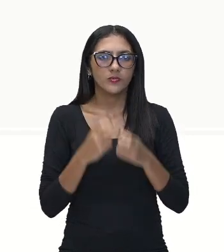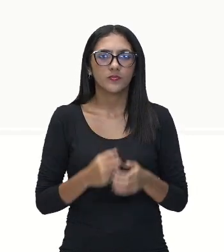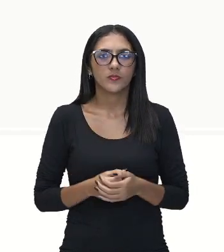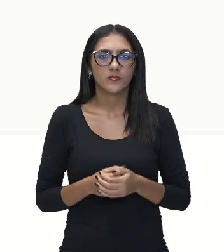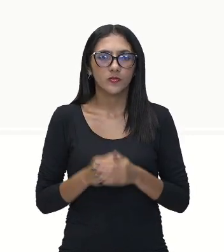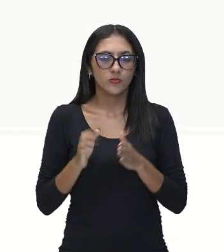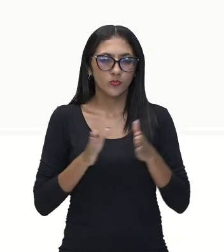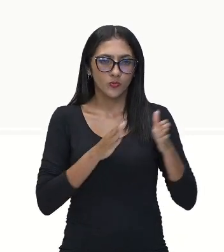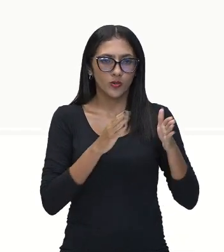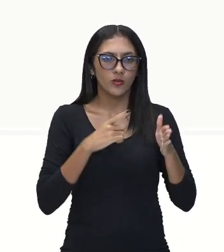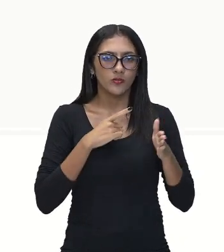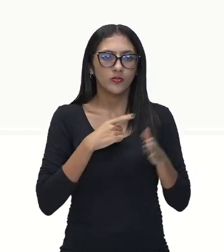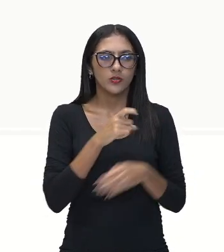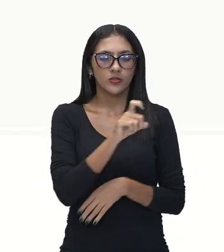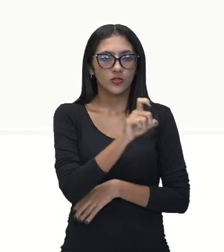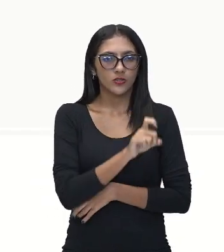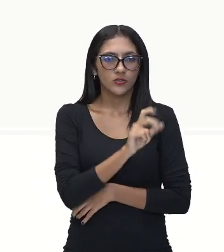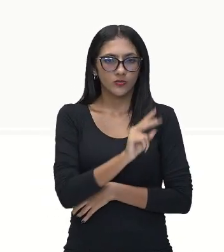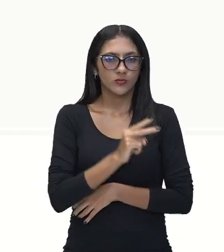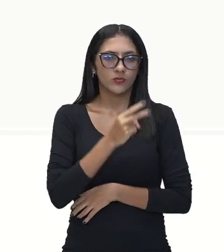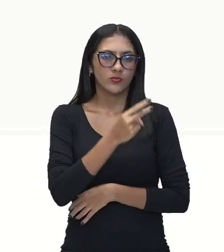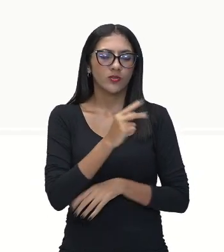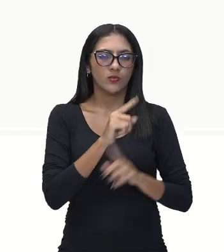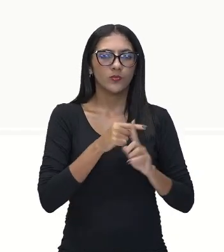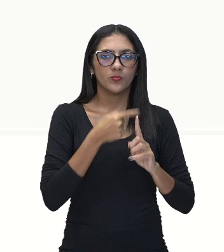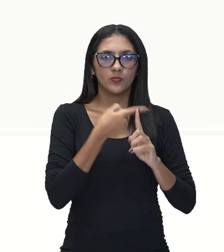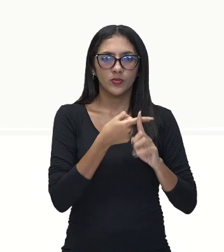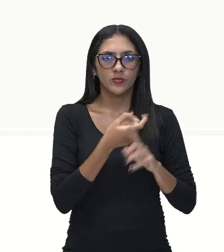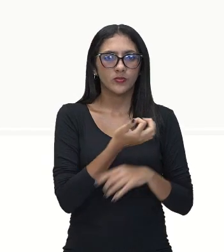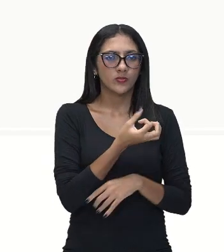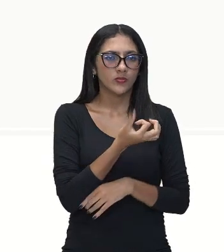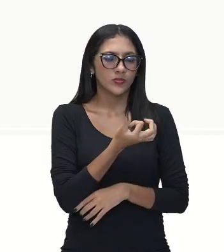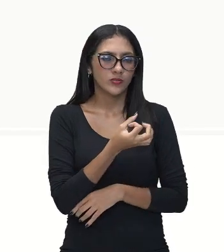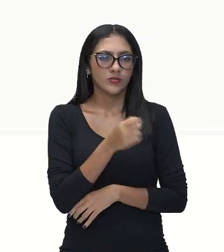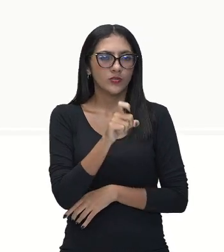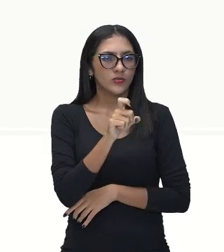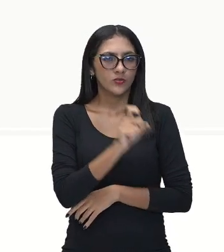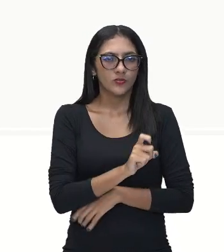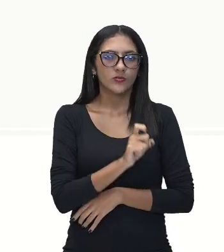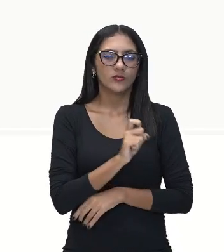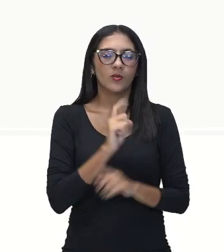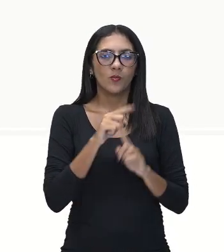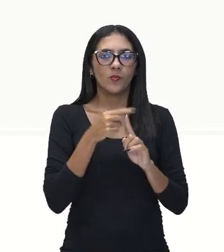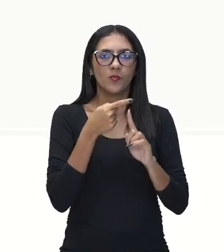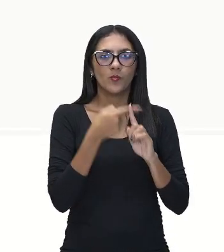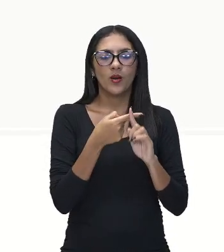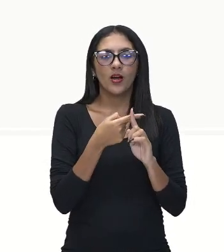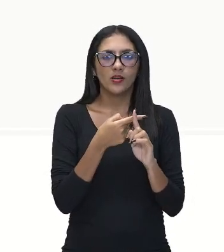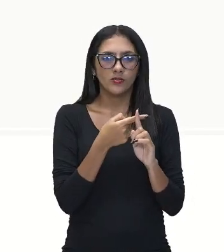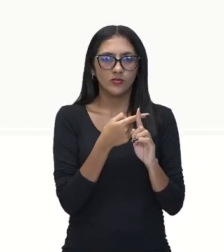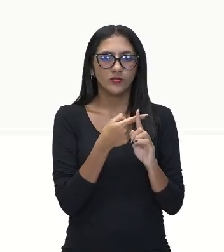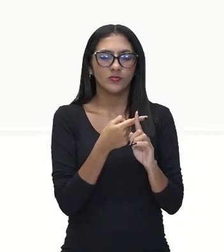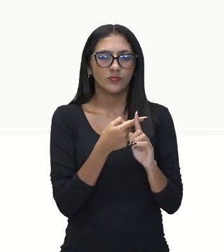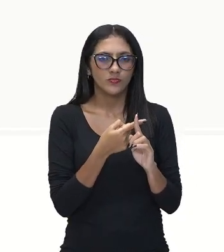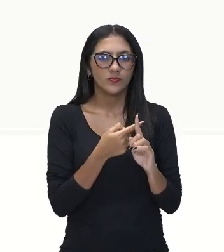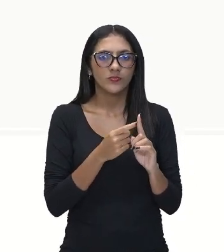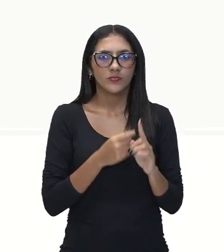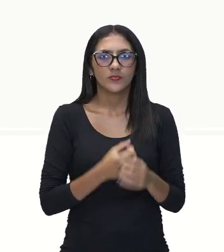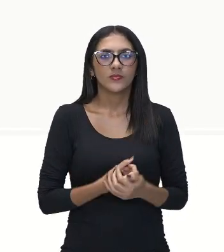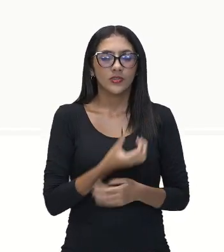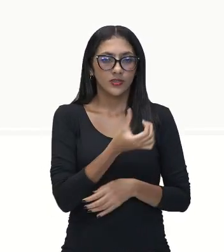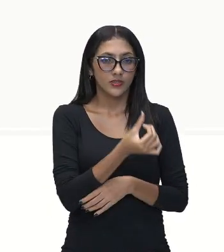com x + 16x + 8 qu que é igual